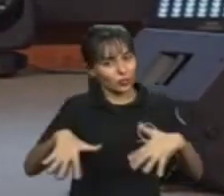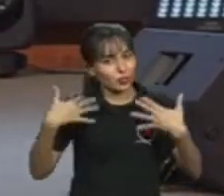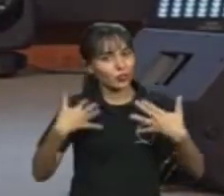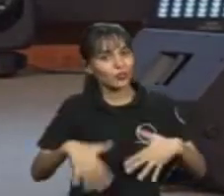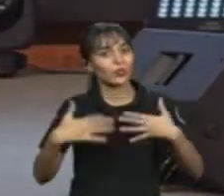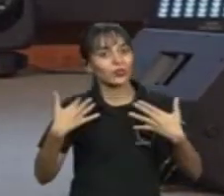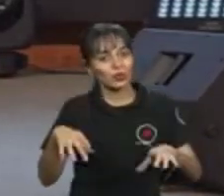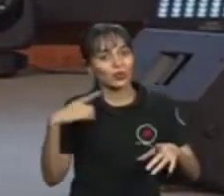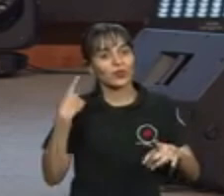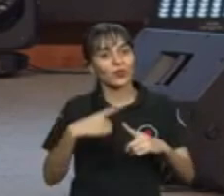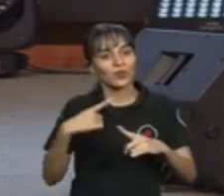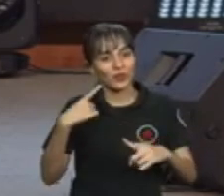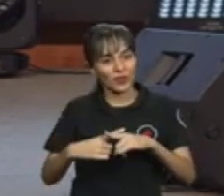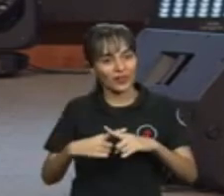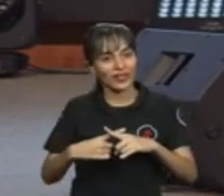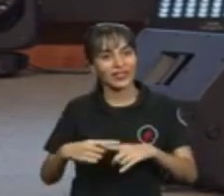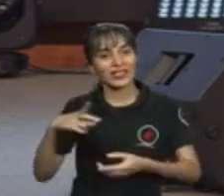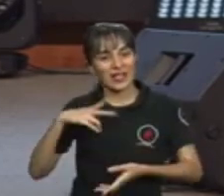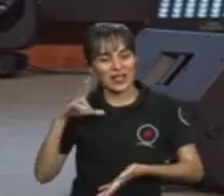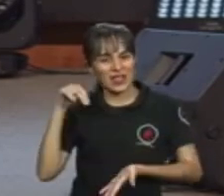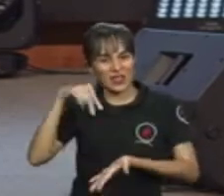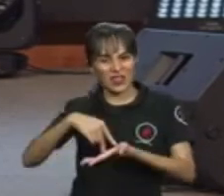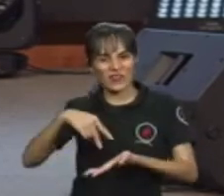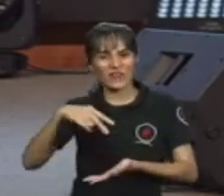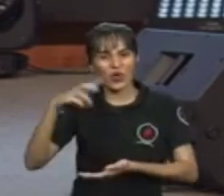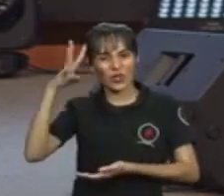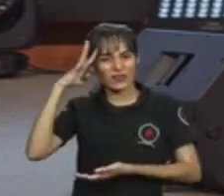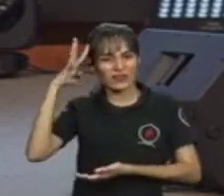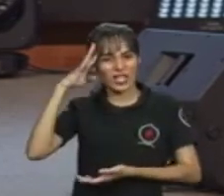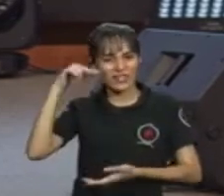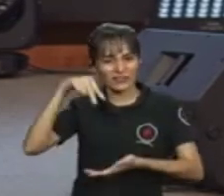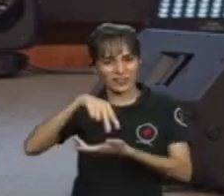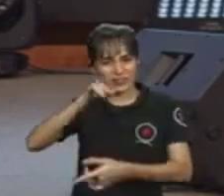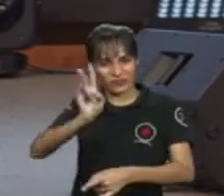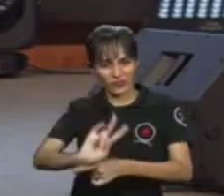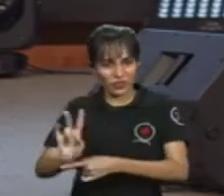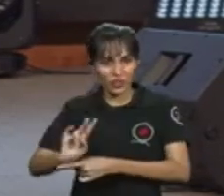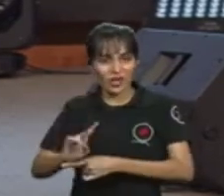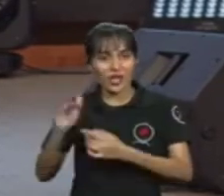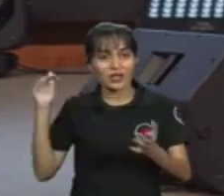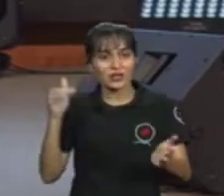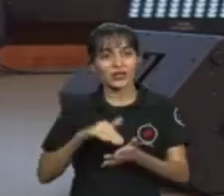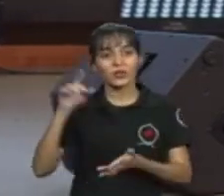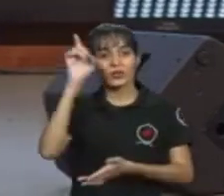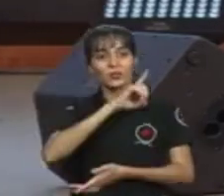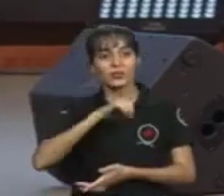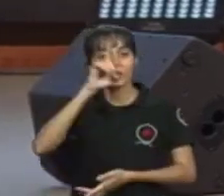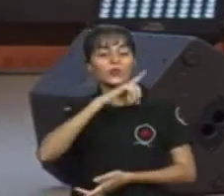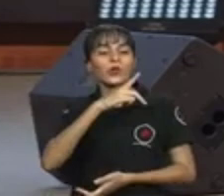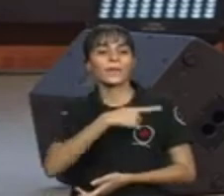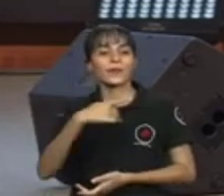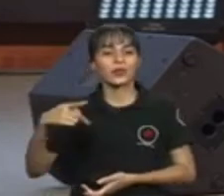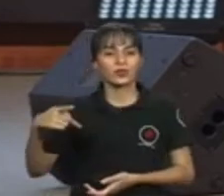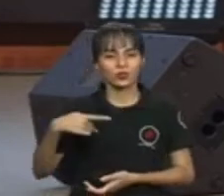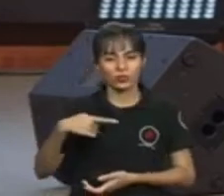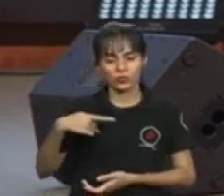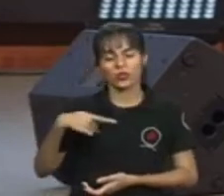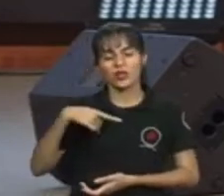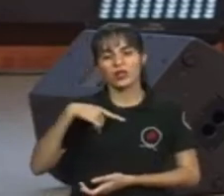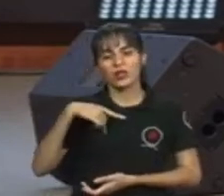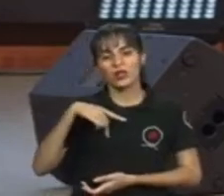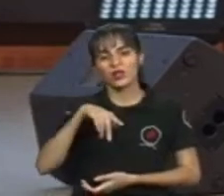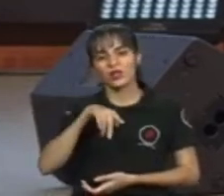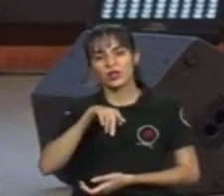nós montamos uma torre de vigília na quarta-feira, e essa torre começou na quarta e foi até domingo com a pastora Zanetti, e